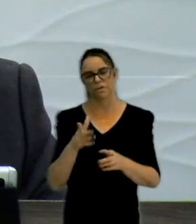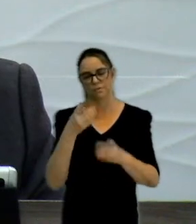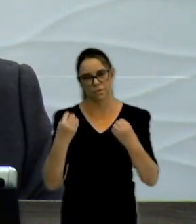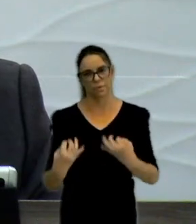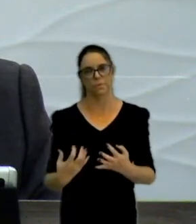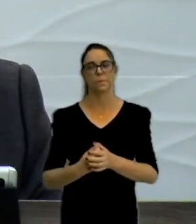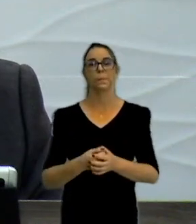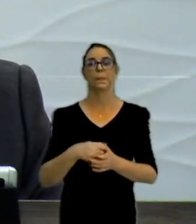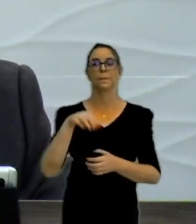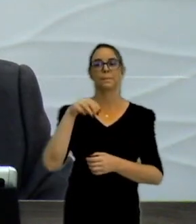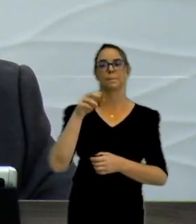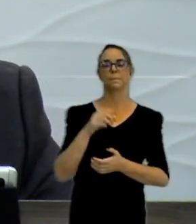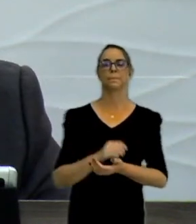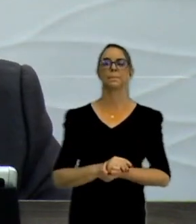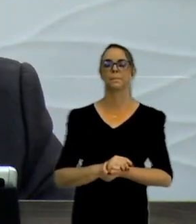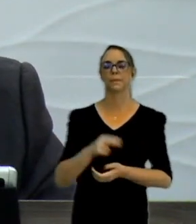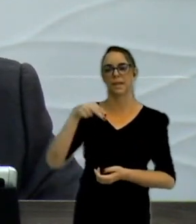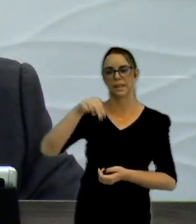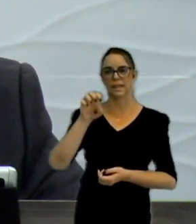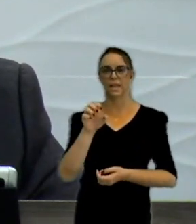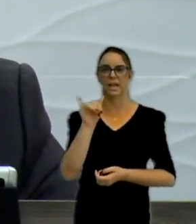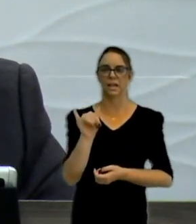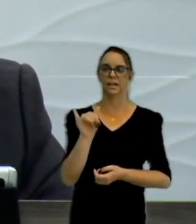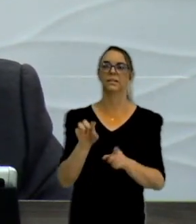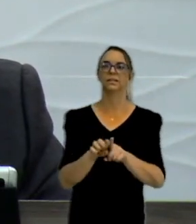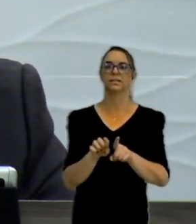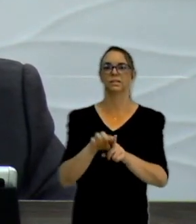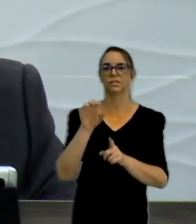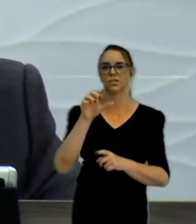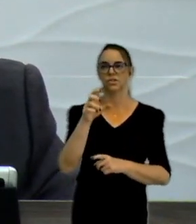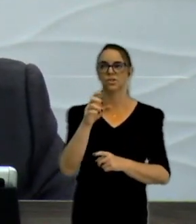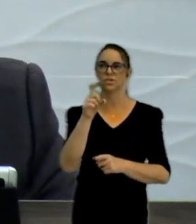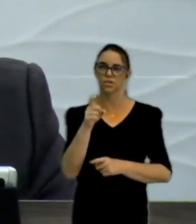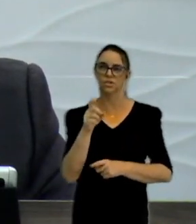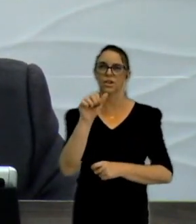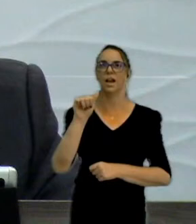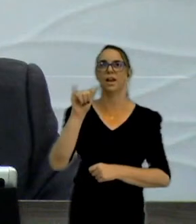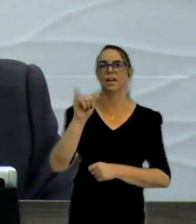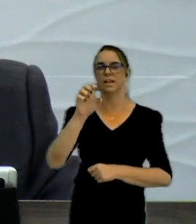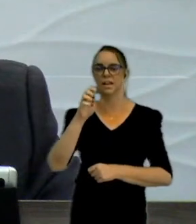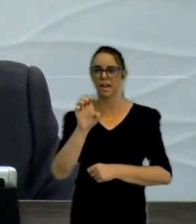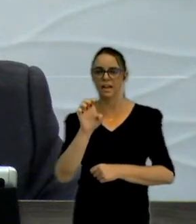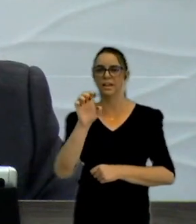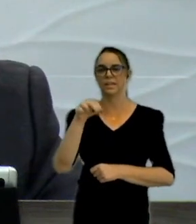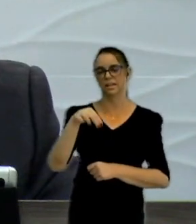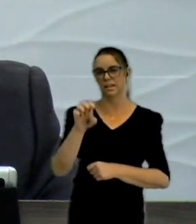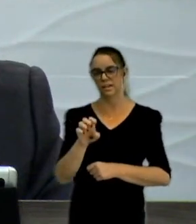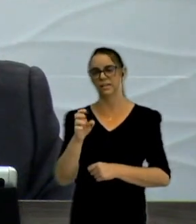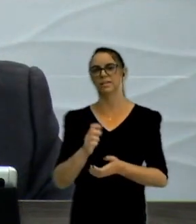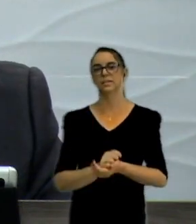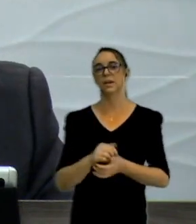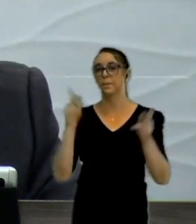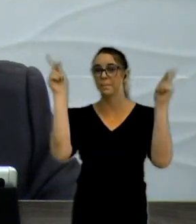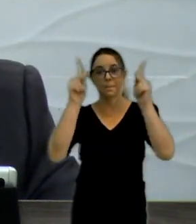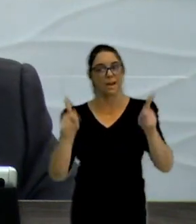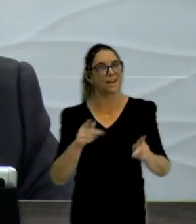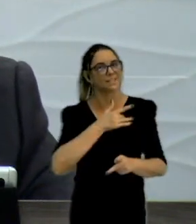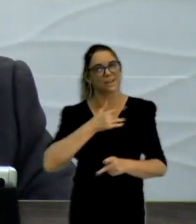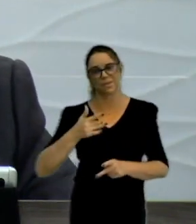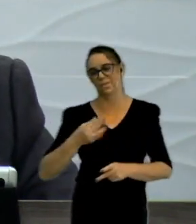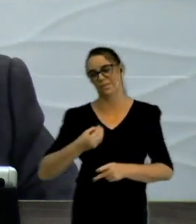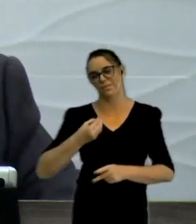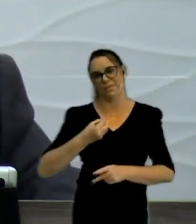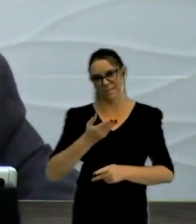Macena, Ney Maciel e Chayane Freitas. Dizer a todos que Deus abençoe com muita saúde, paz e sucesso em suas